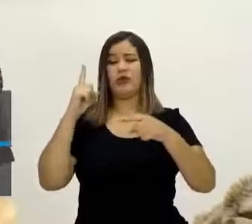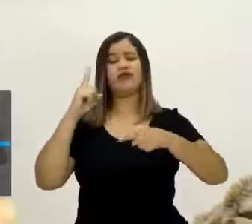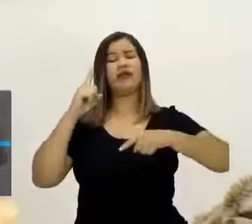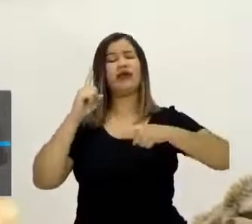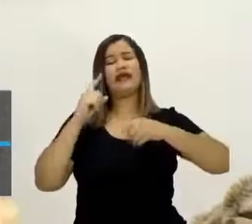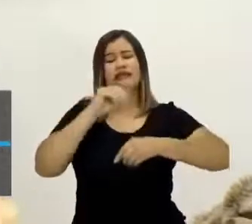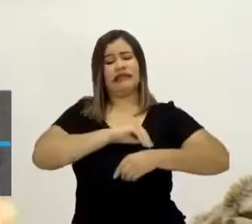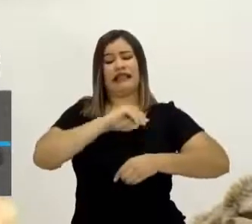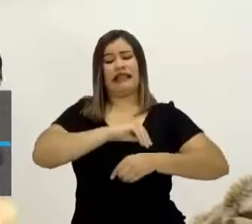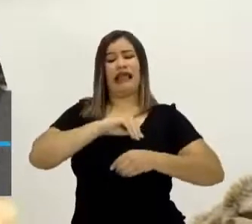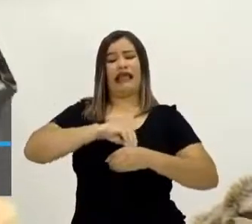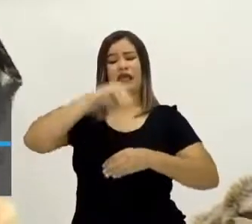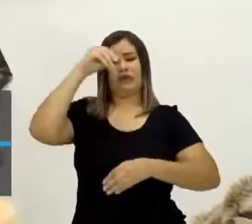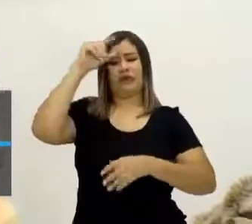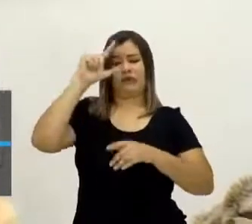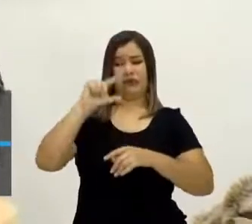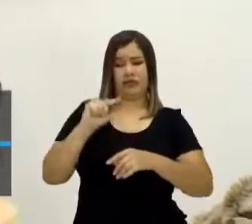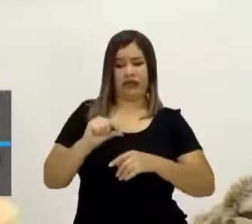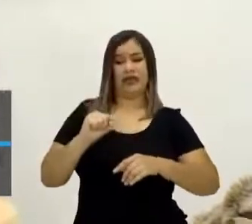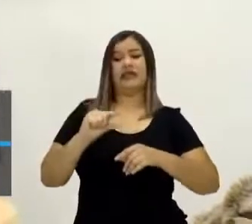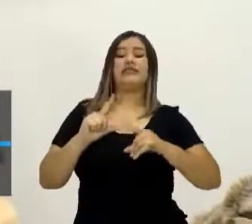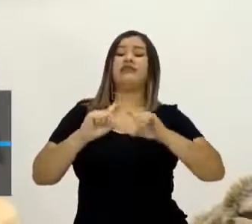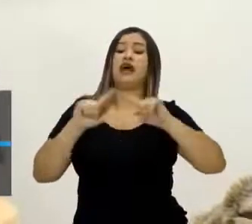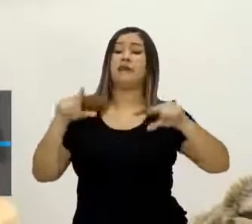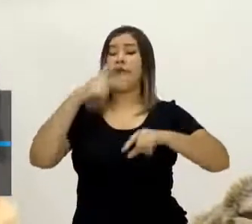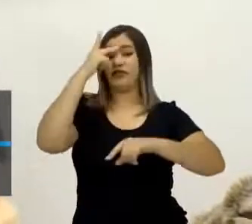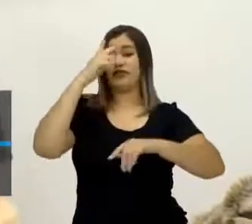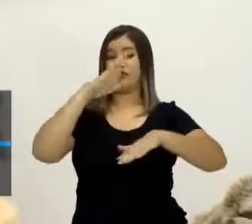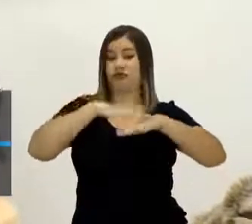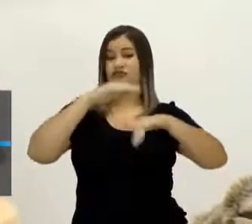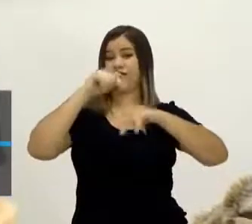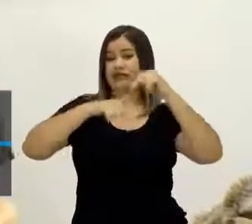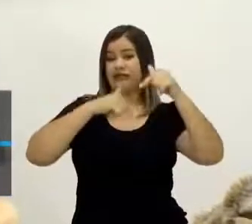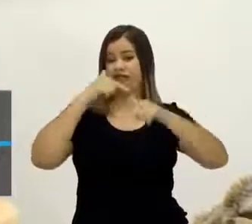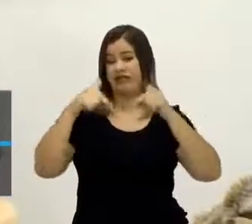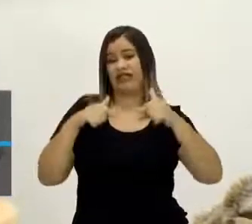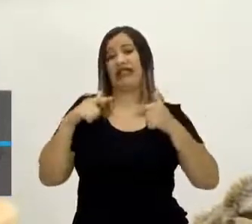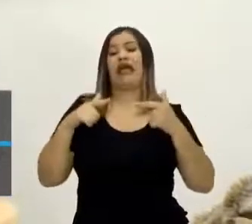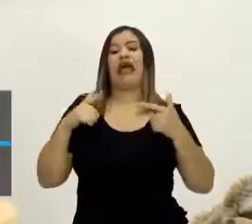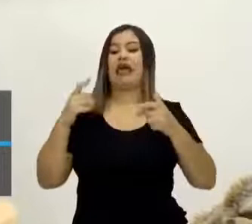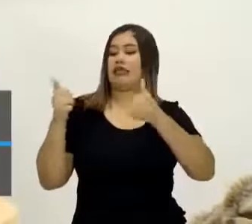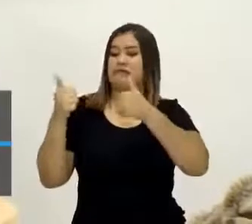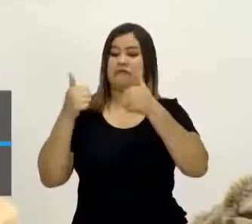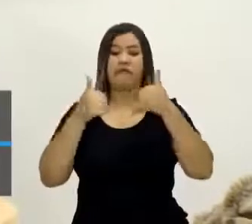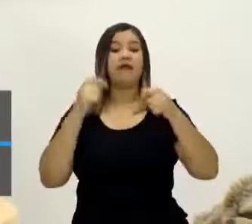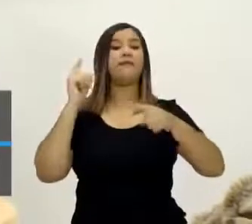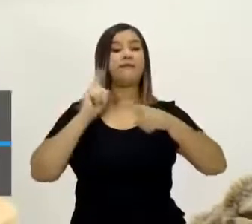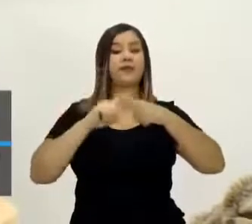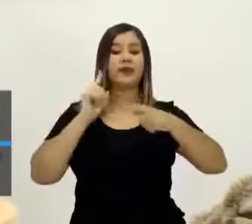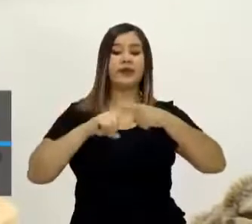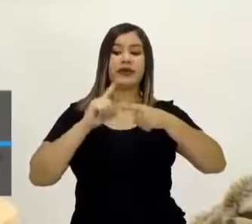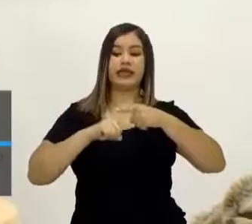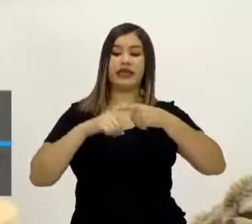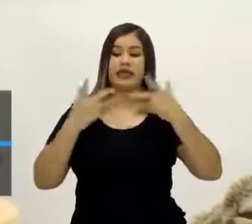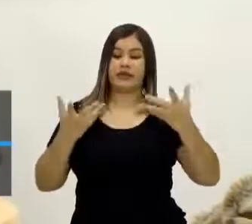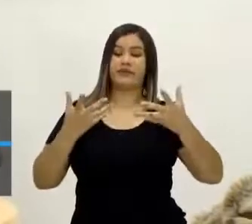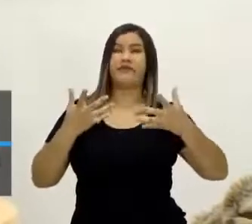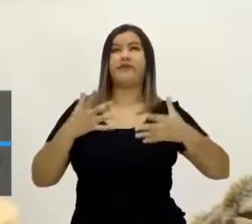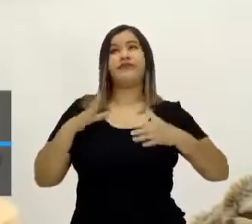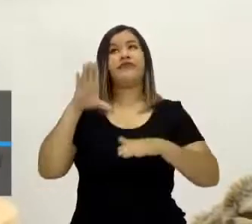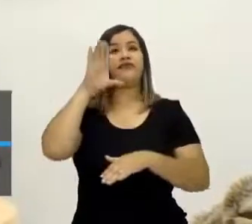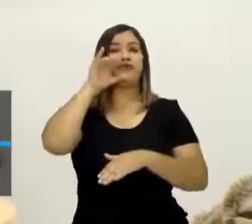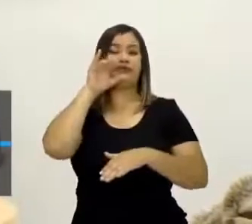na verdade quem está ganhando é quem está empregando, né? Porque está pagando um pouco menos, mas em compensação está chegando um